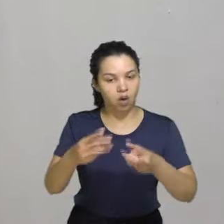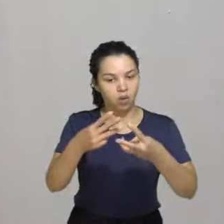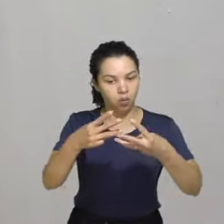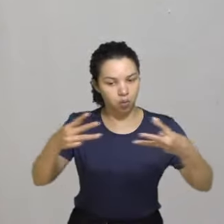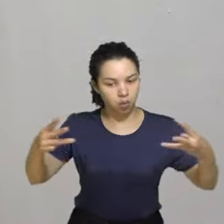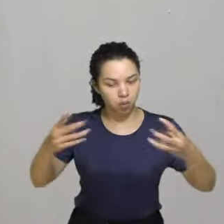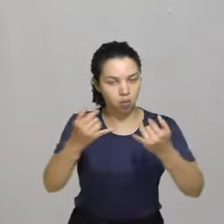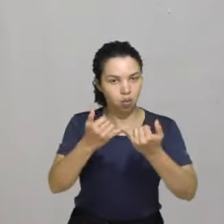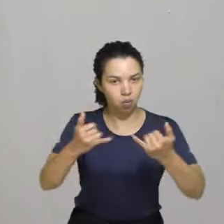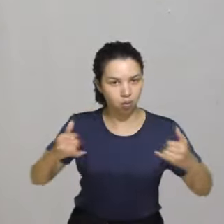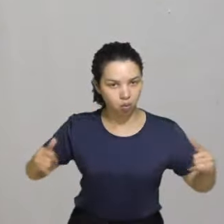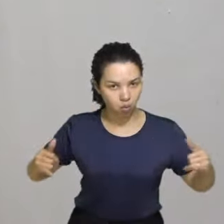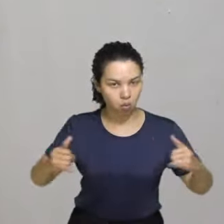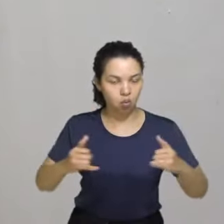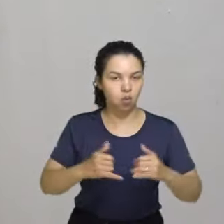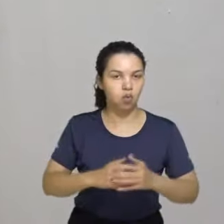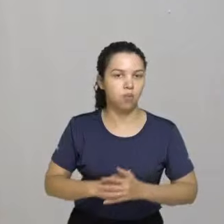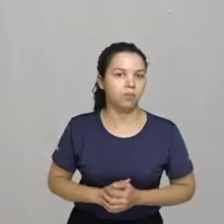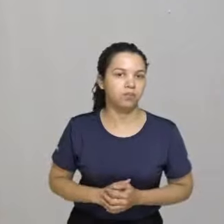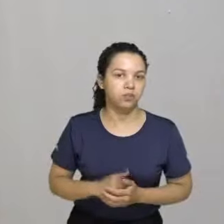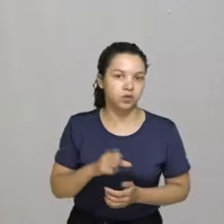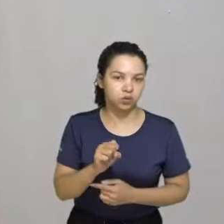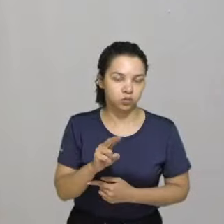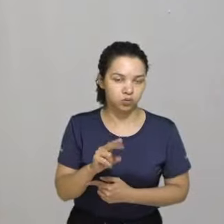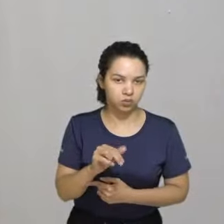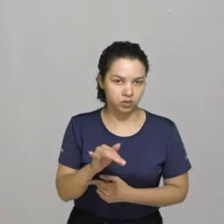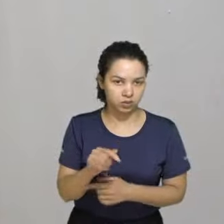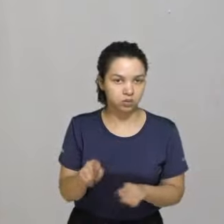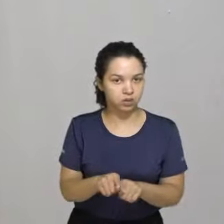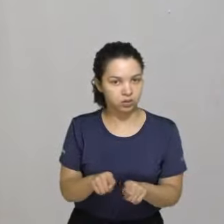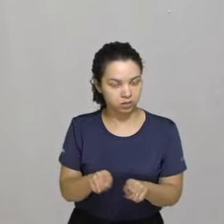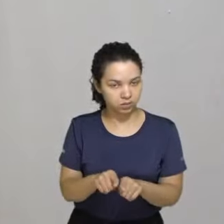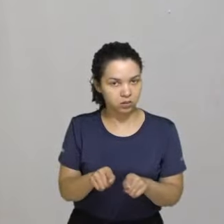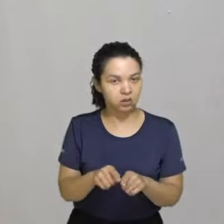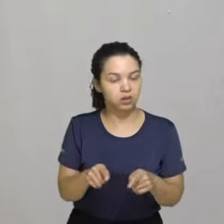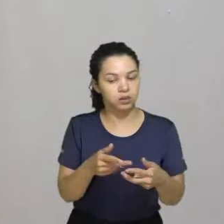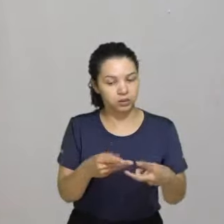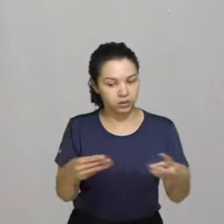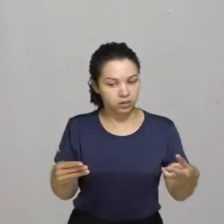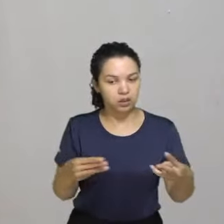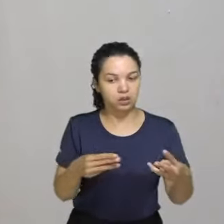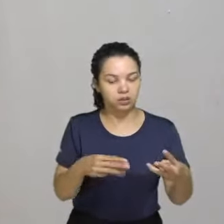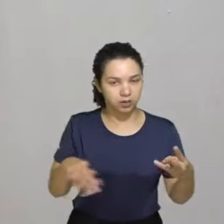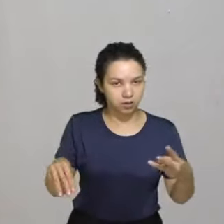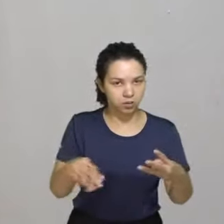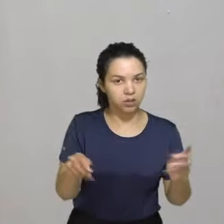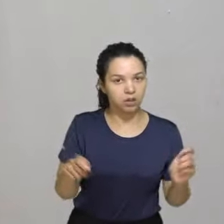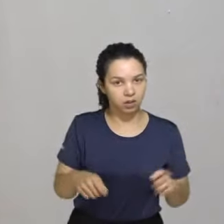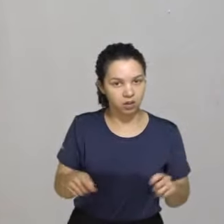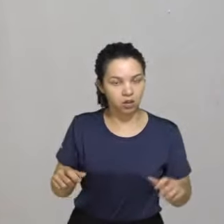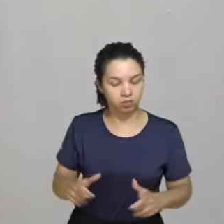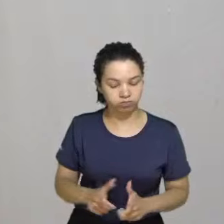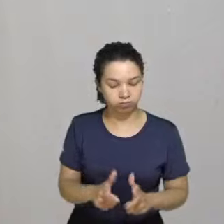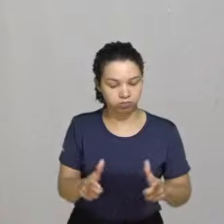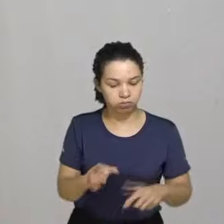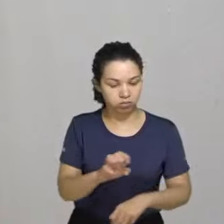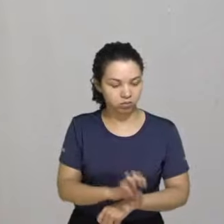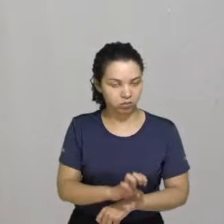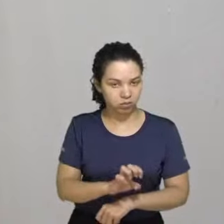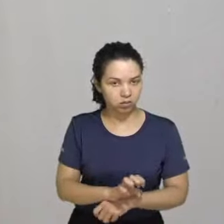de subestação e também de linhas de transmissão. Projeto esses que vem ao encontro do crescimento do nosso estado,